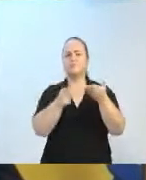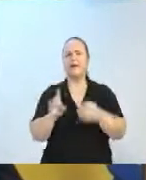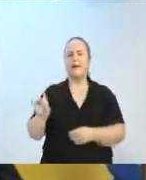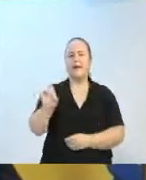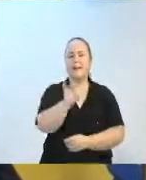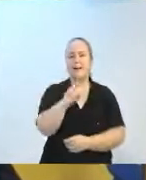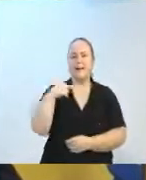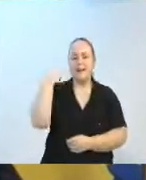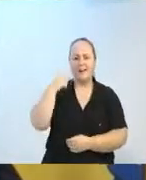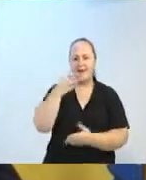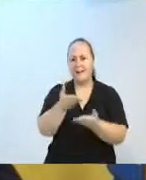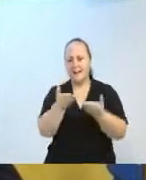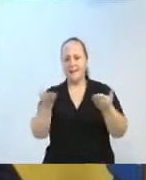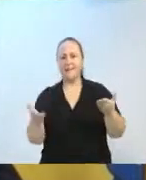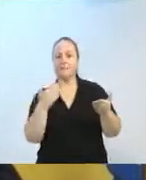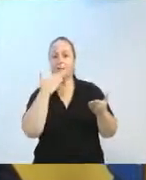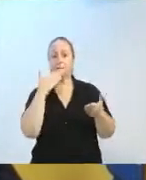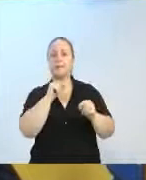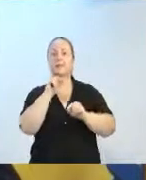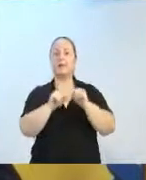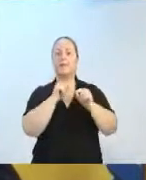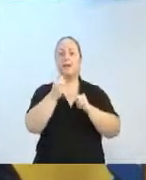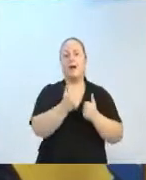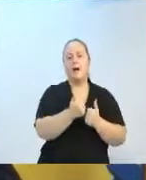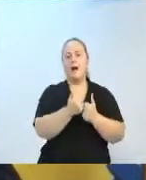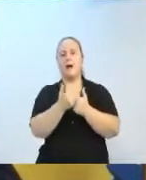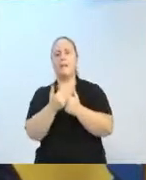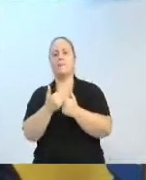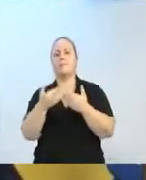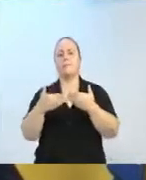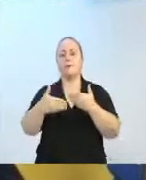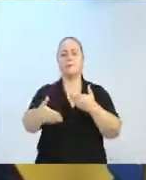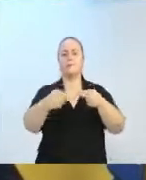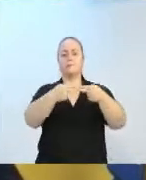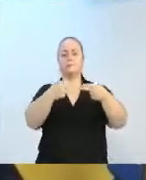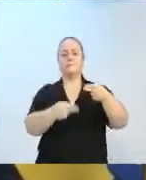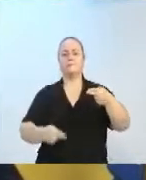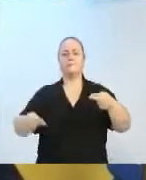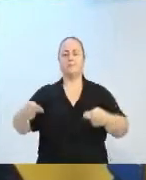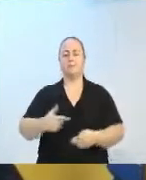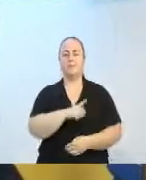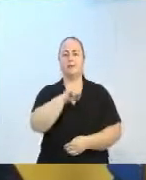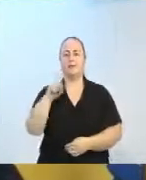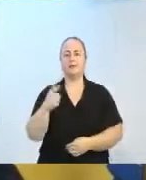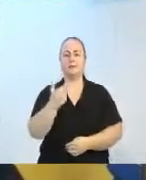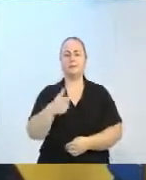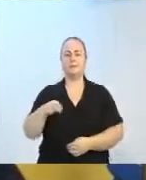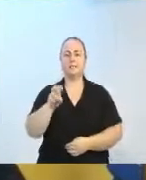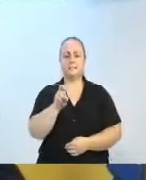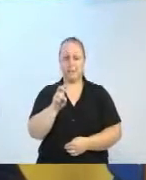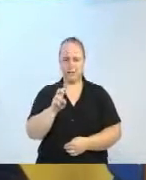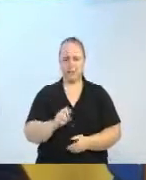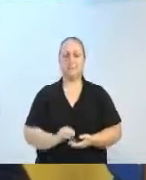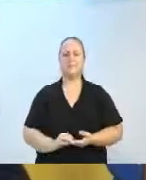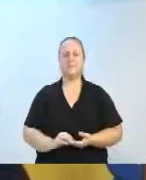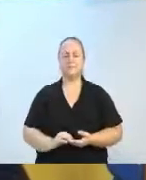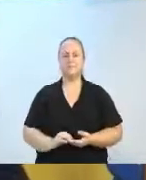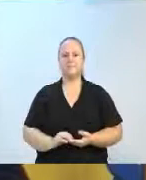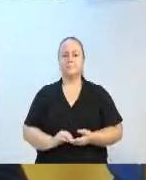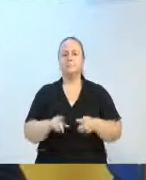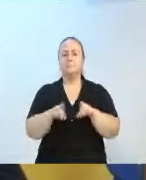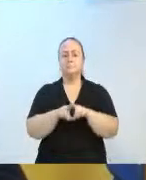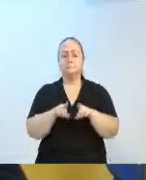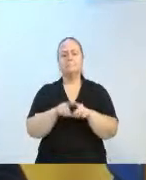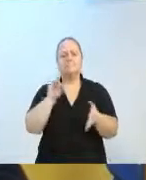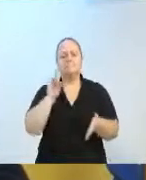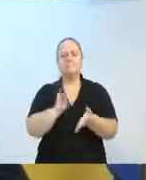pedindo apoio para que a gente pudesse construir essa unidade que será inaugurada dia 25, agora. E aqui, vereador Silmar, eu gostaria